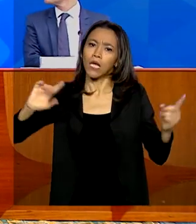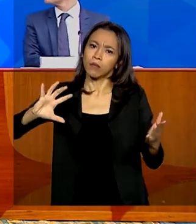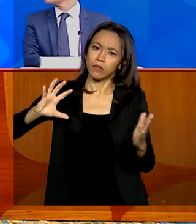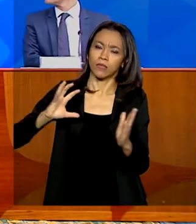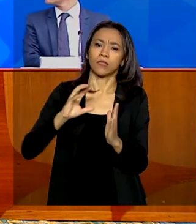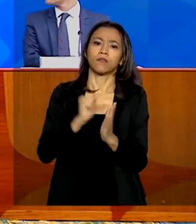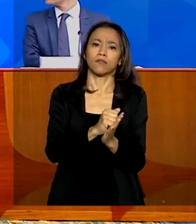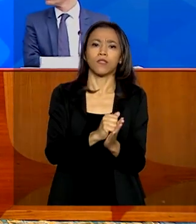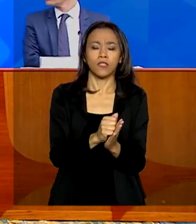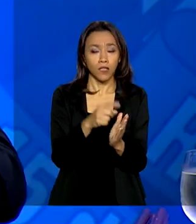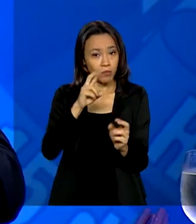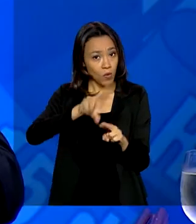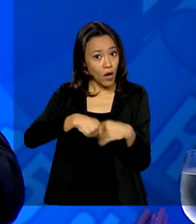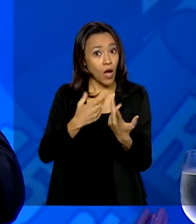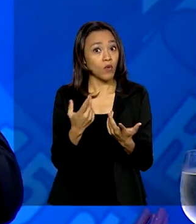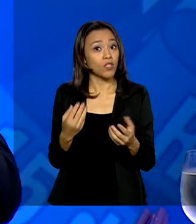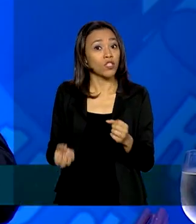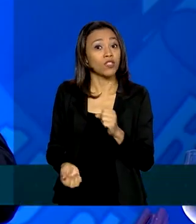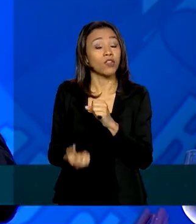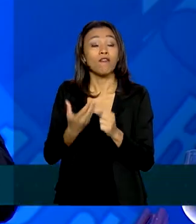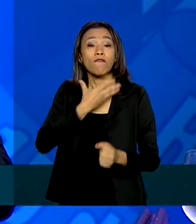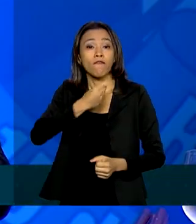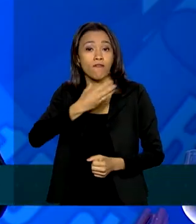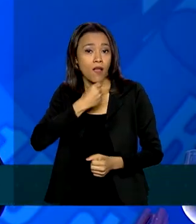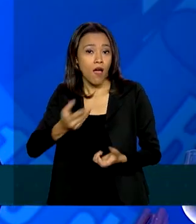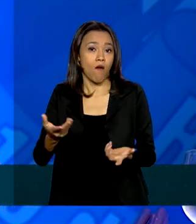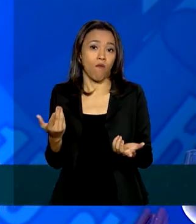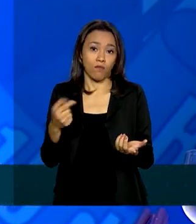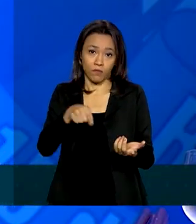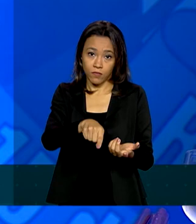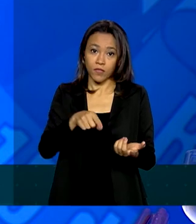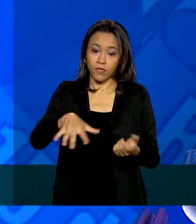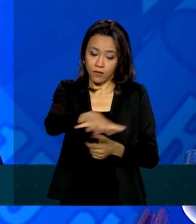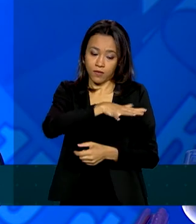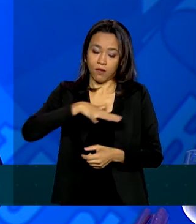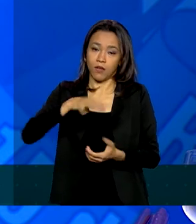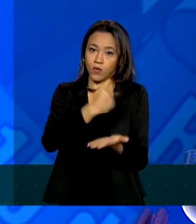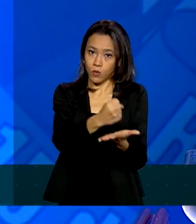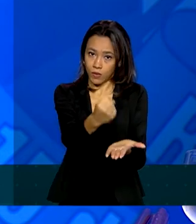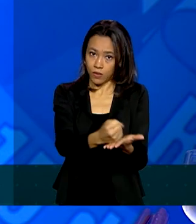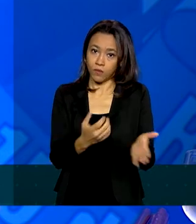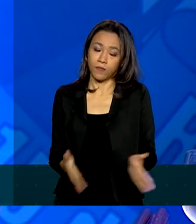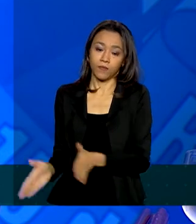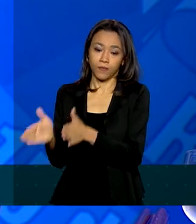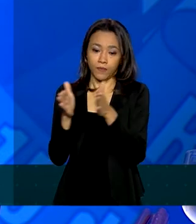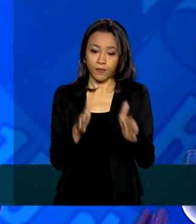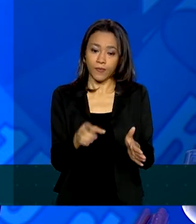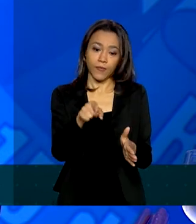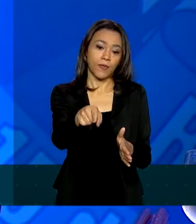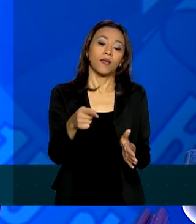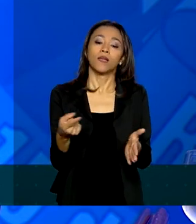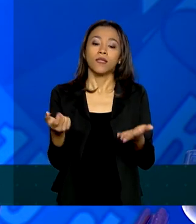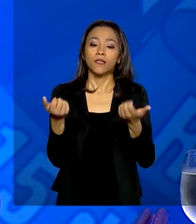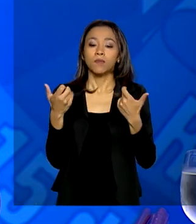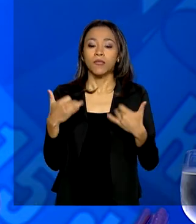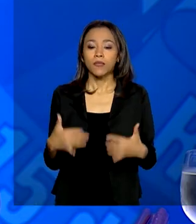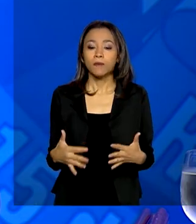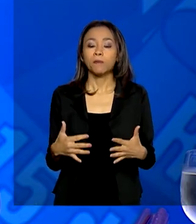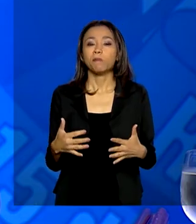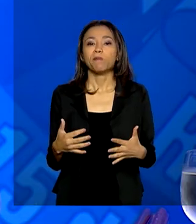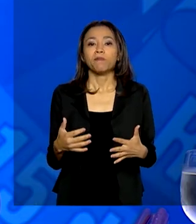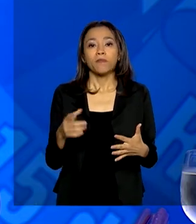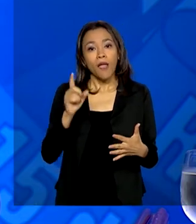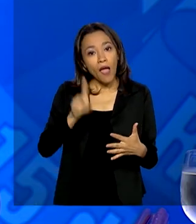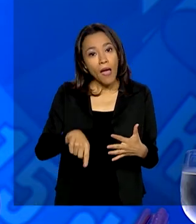contratos no setor de saúde estamos bem atento a cada utilização do recurso público e espero que não falam que são